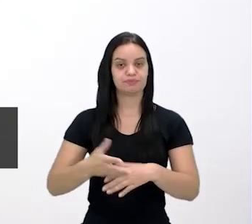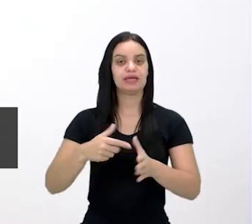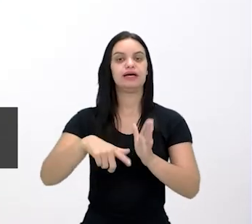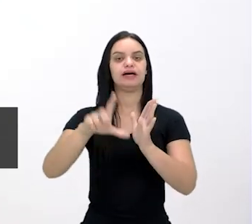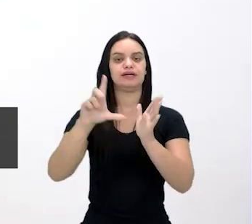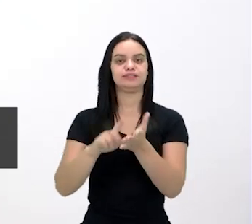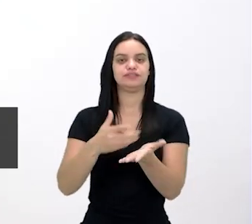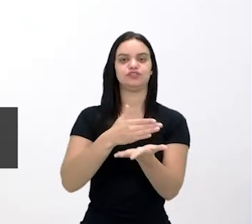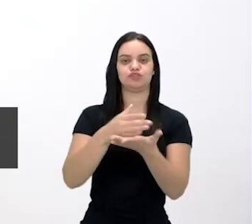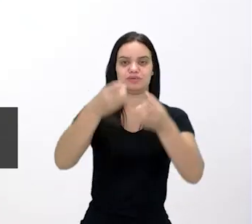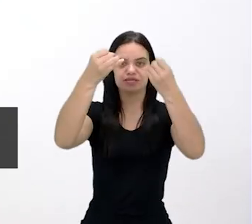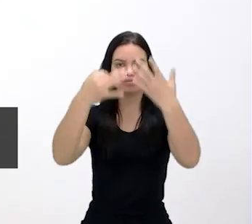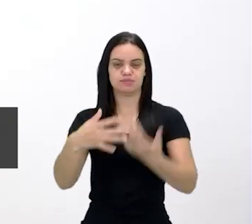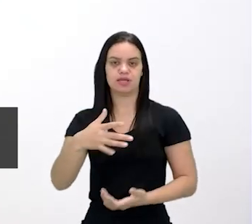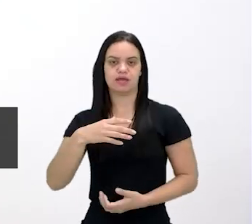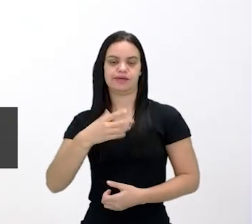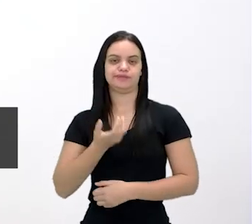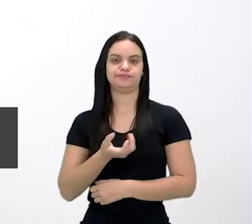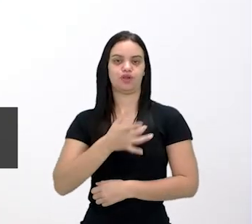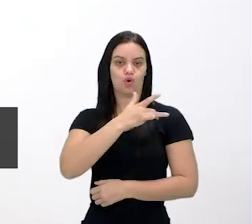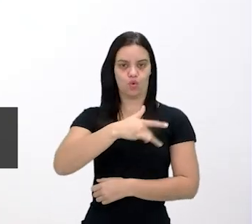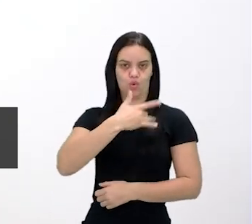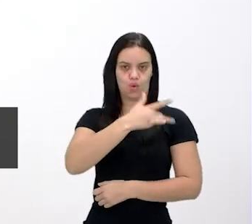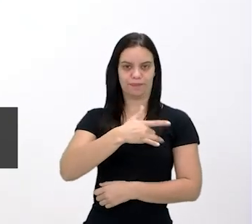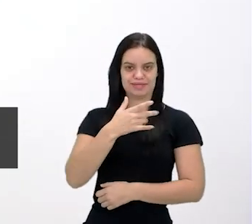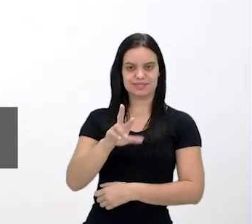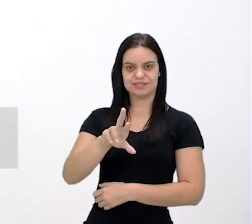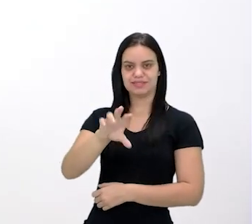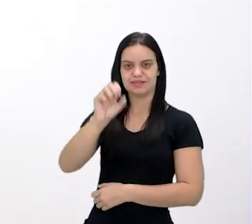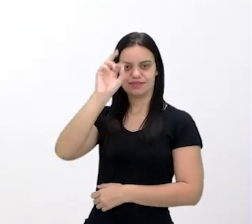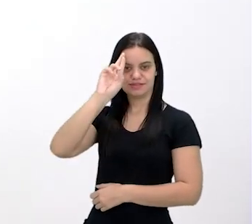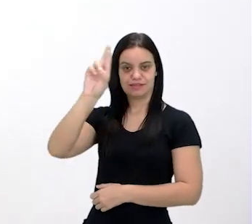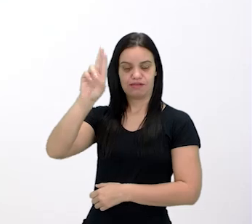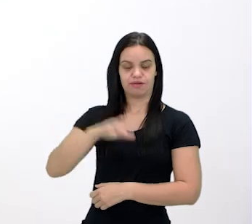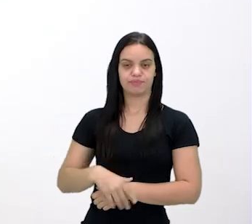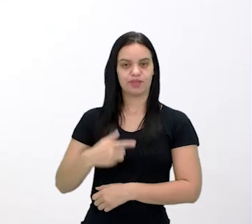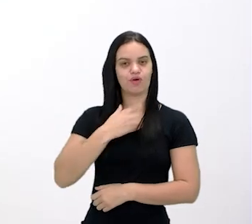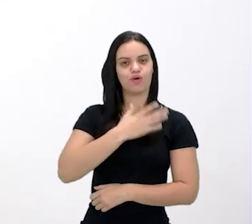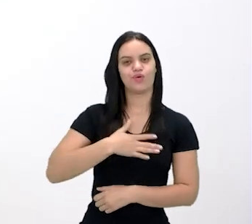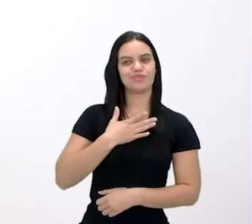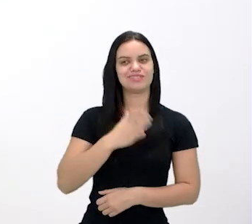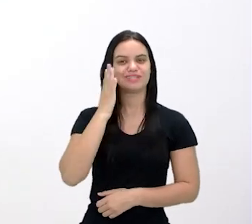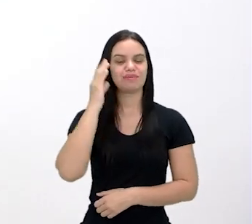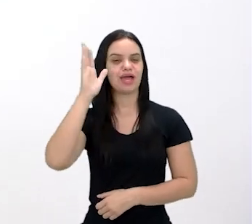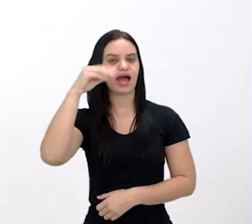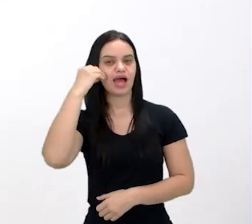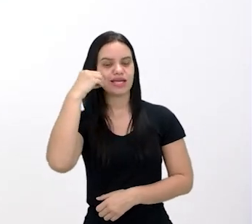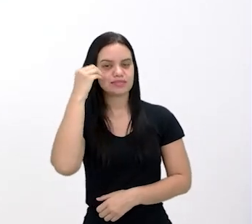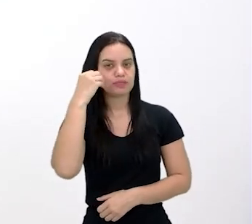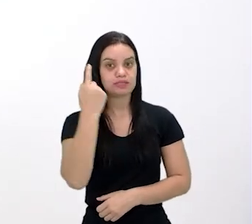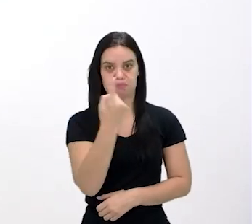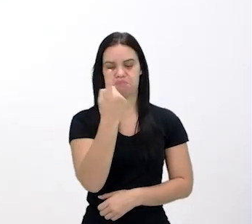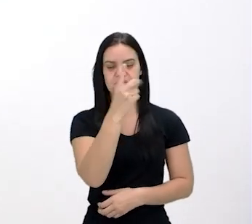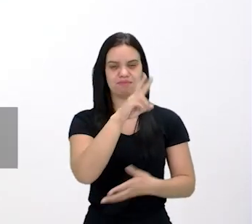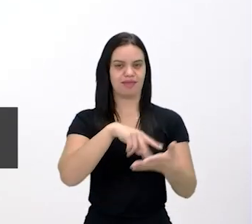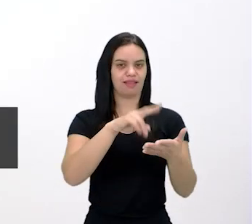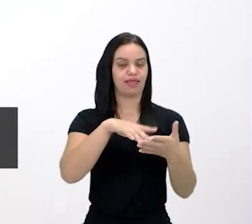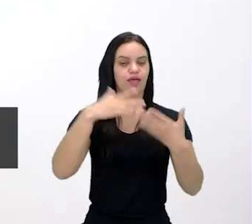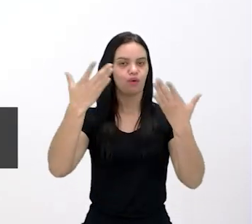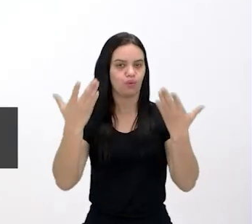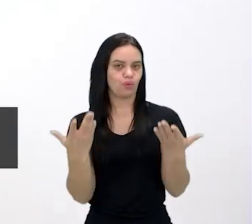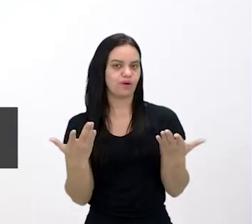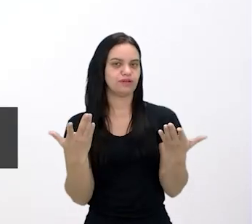eu acho que a grande maioria está lendo pela segunda vez, então eu gostaria muito de saber da experiência, né, da primeira leitura, né, quando a gente